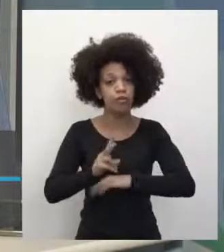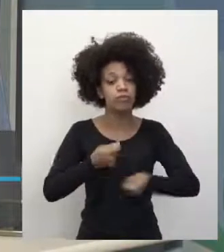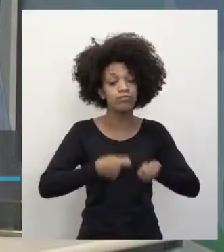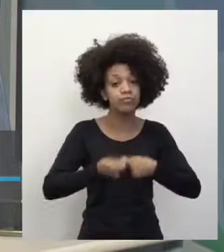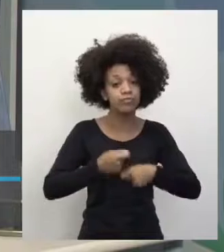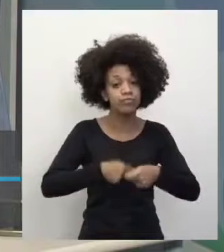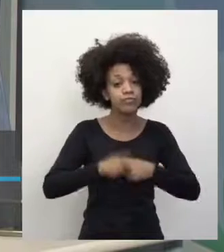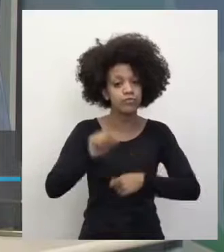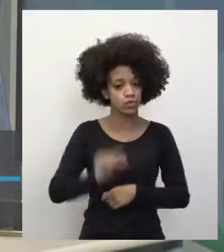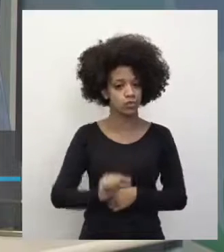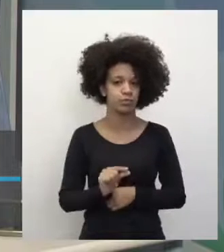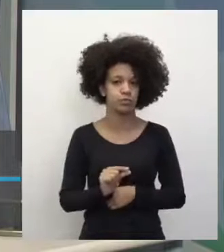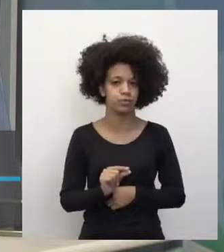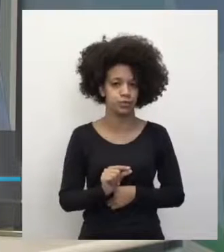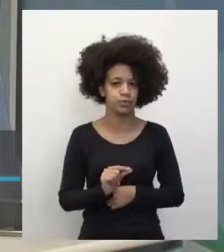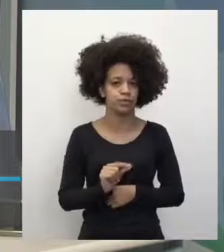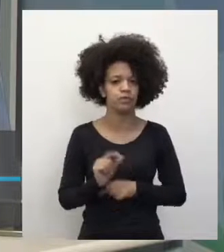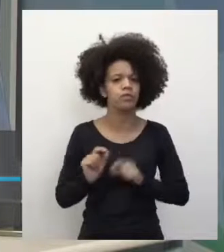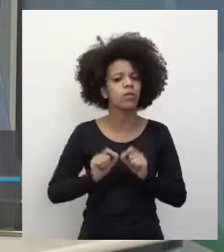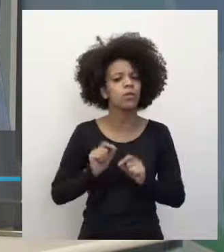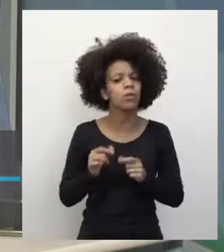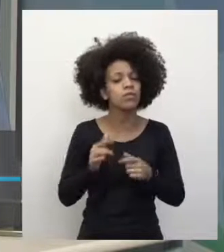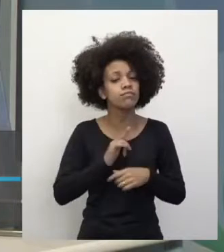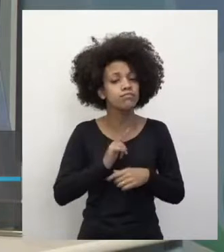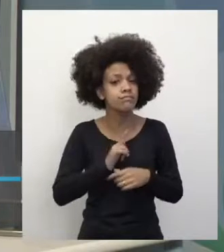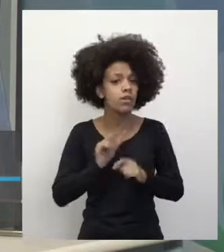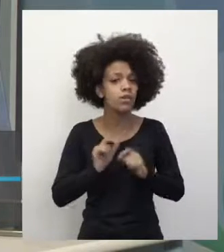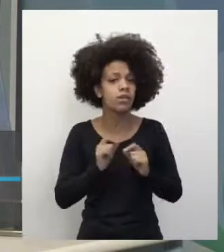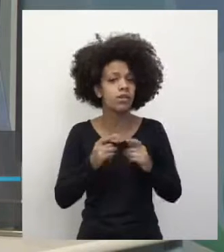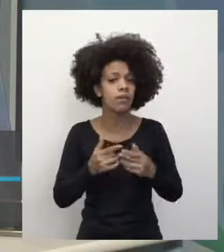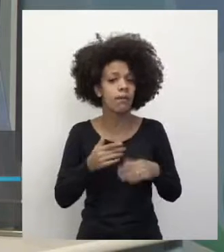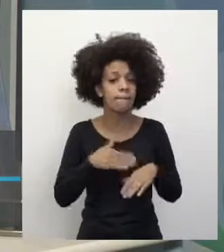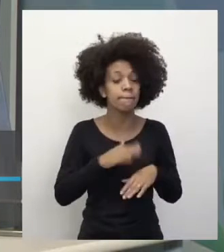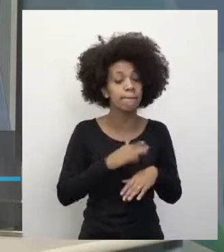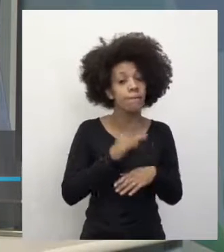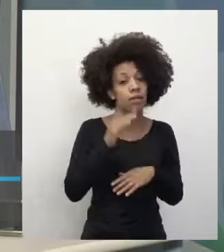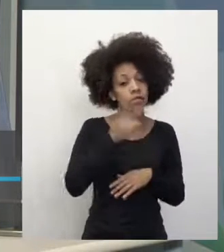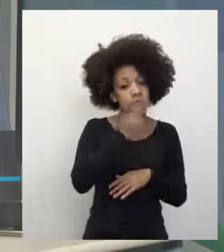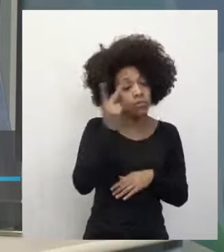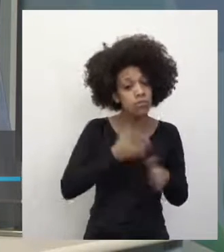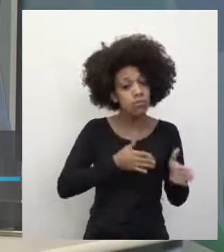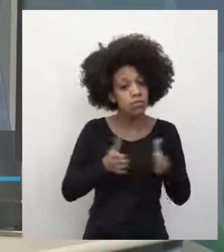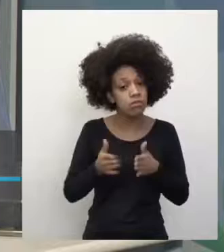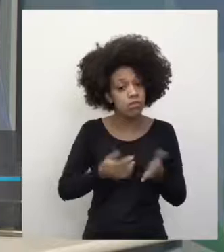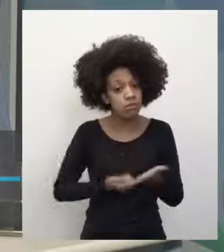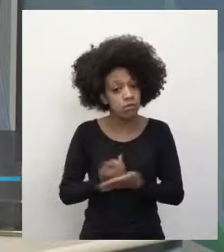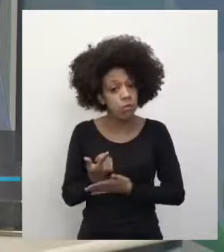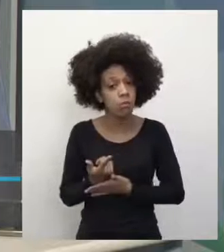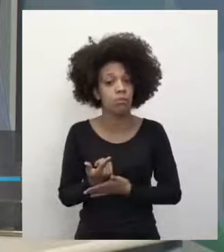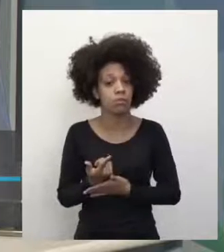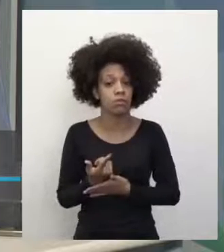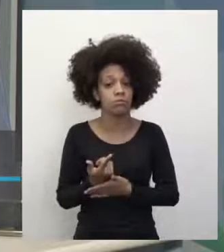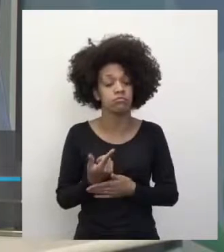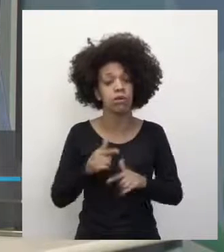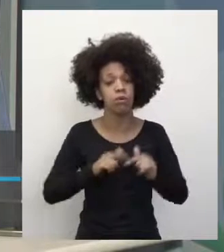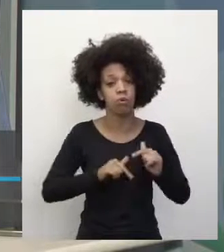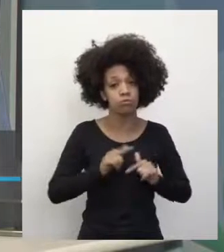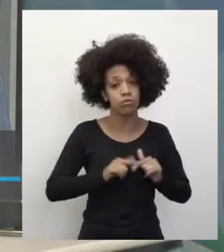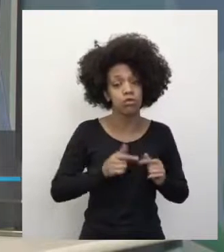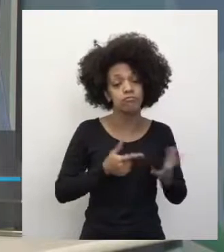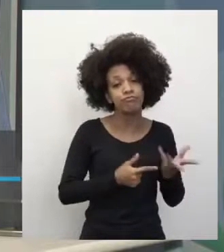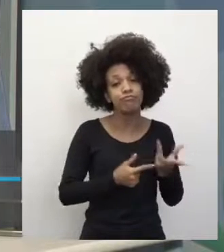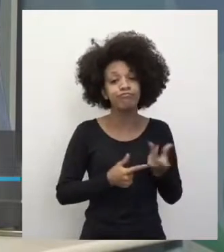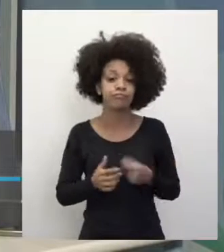dela diminui um pouco. O que possibilitou, então, que mais pessoas pudessem ter acesso e comprar, adquirir objetos de arte,